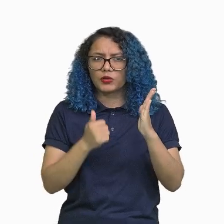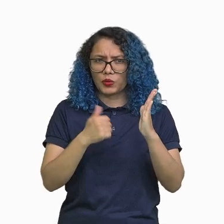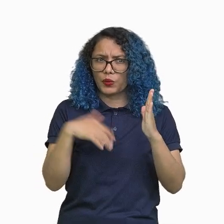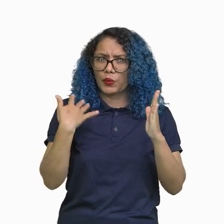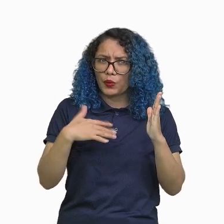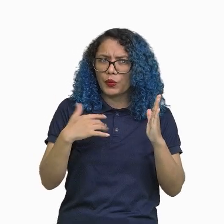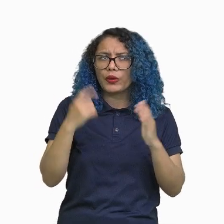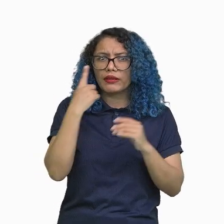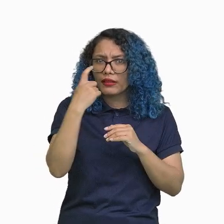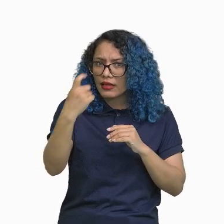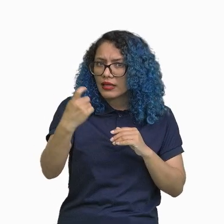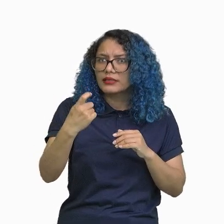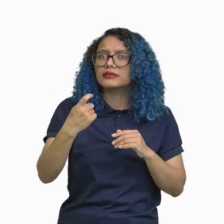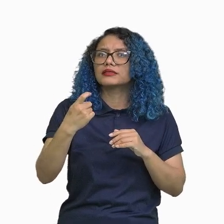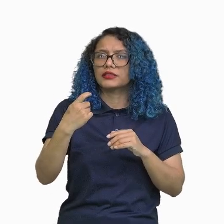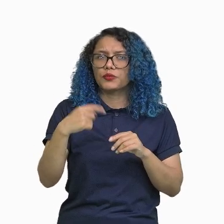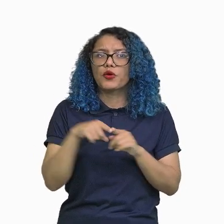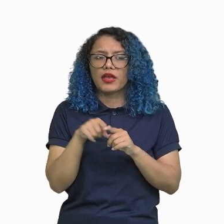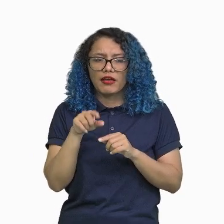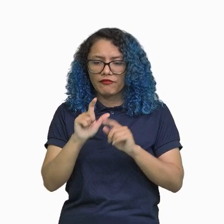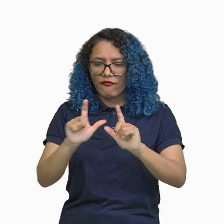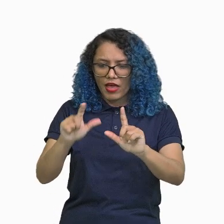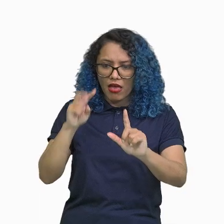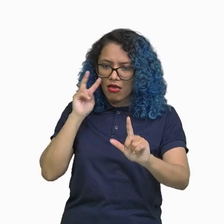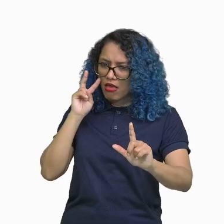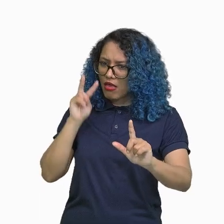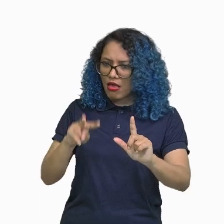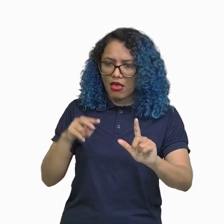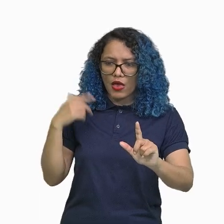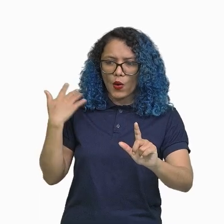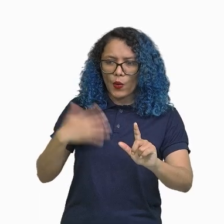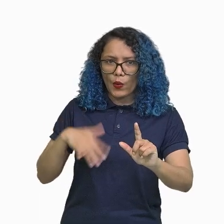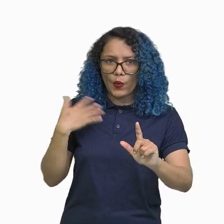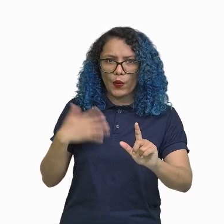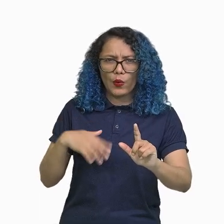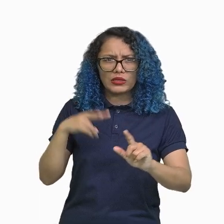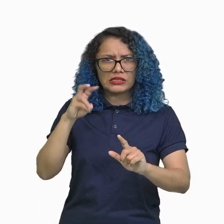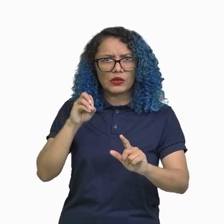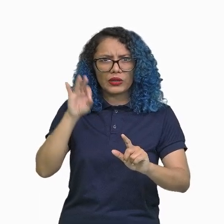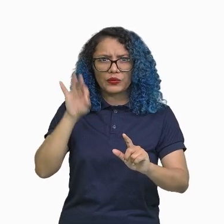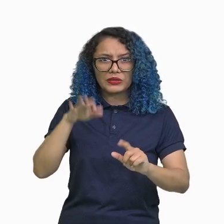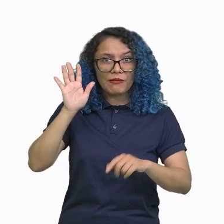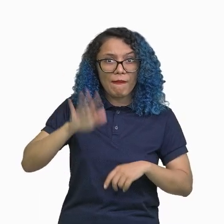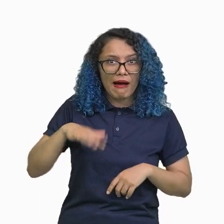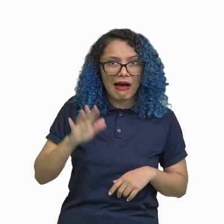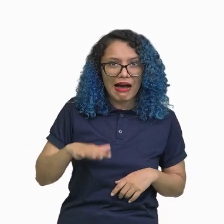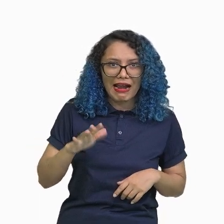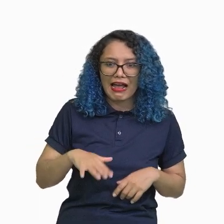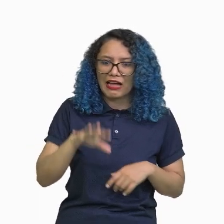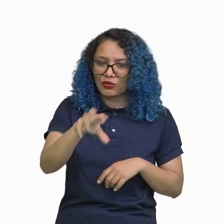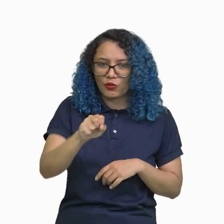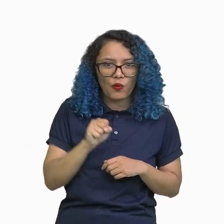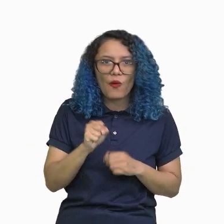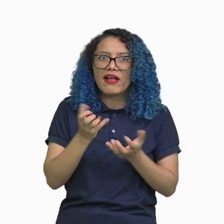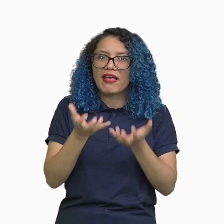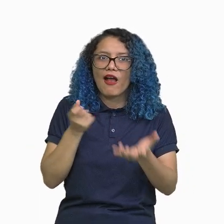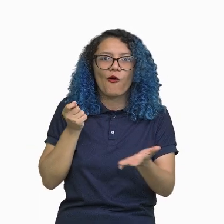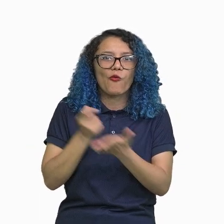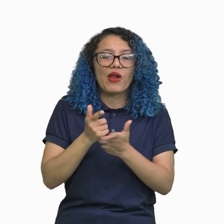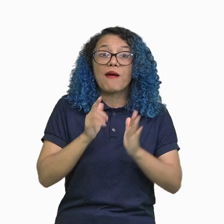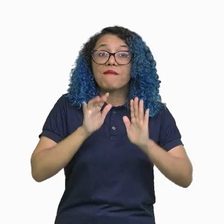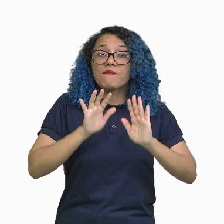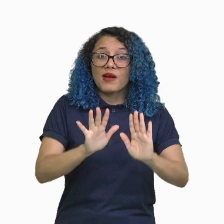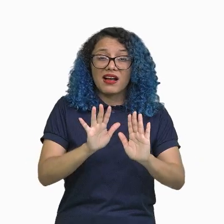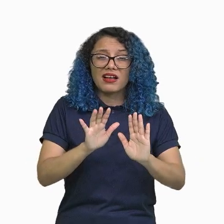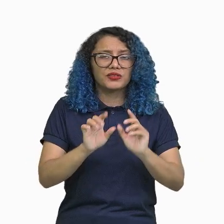impacto visual, porque o nosso olho bate na placa, bate no anúncio, diz, opa, tá barato, tá dado, vou levar. Mas o que é que tem escondido